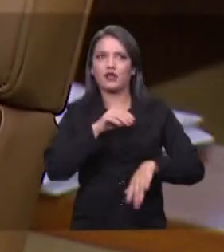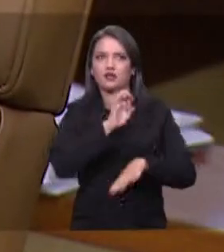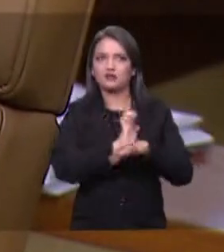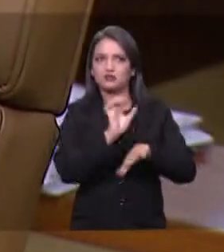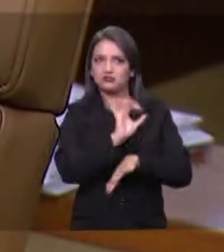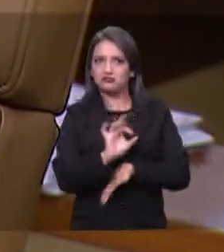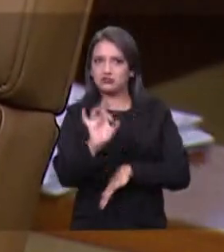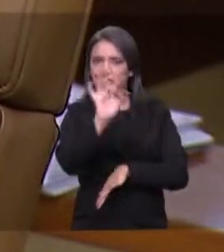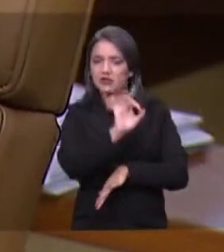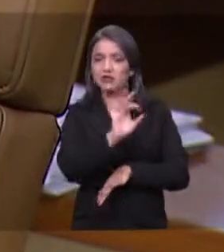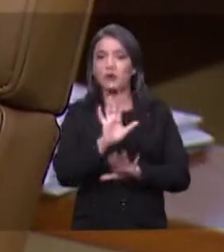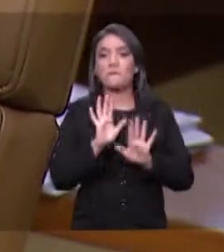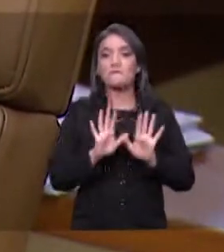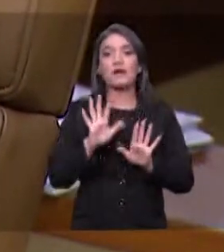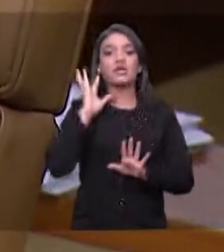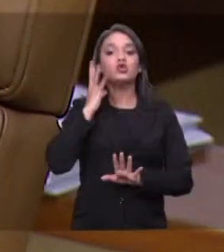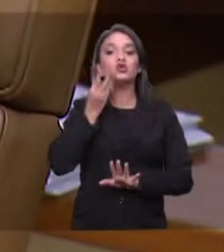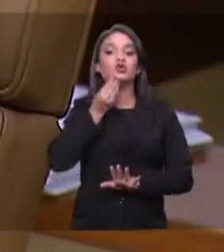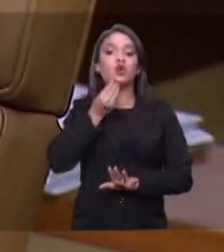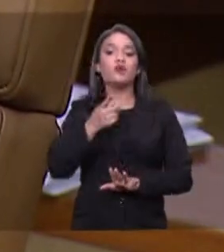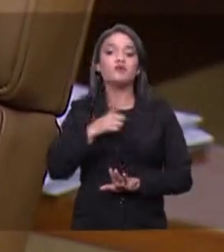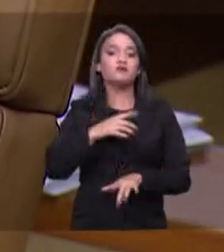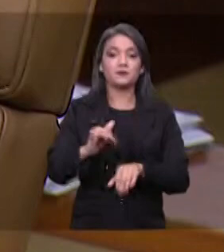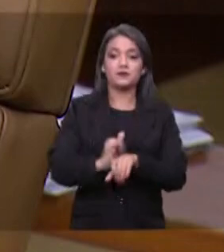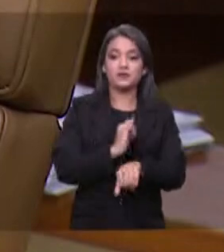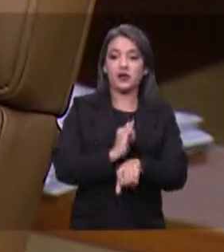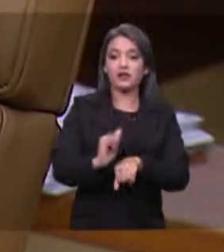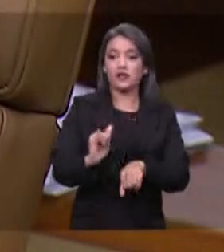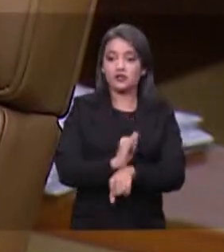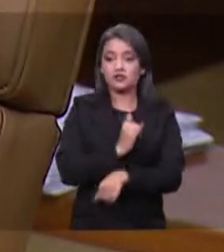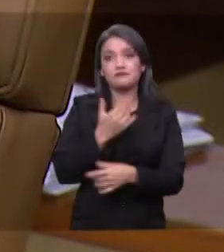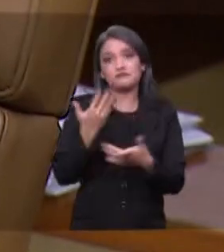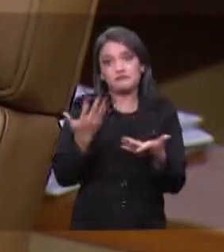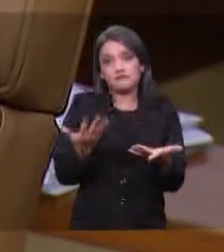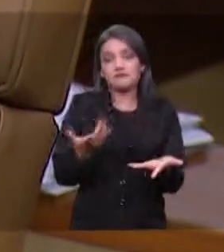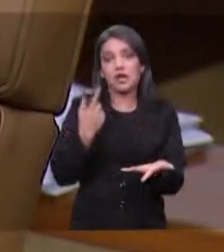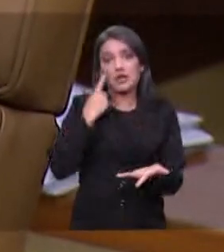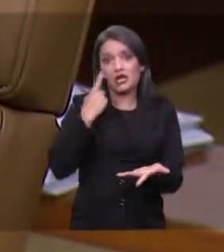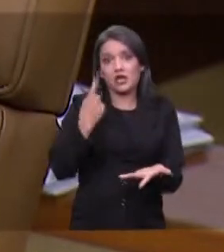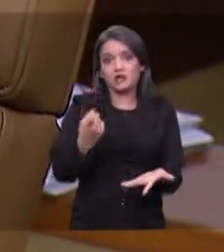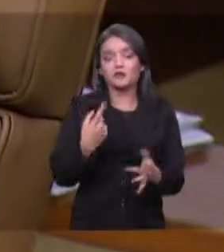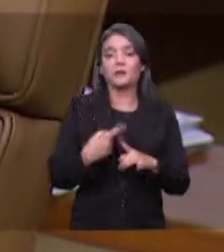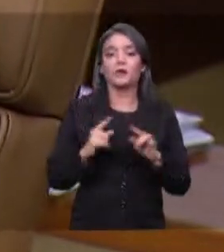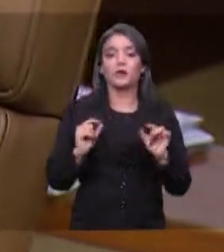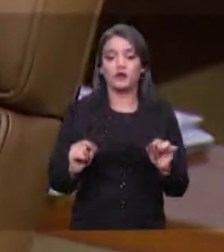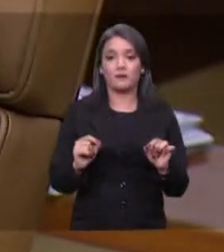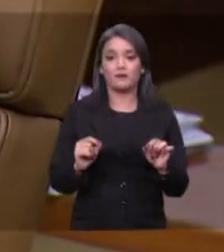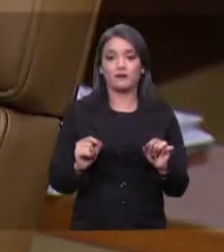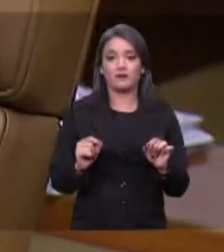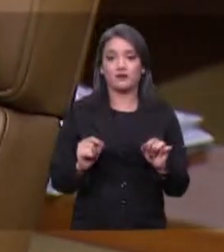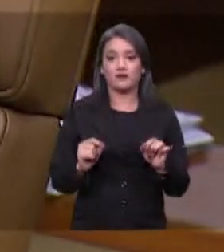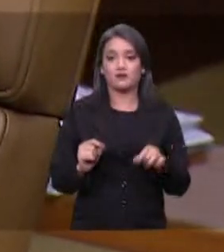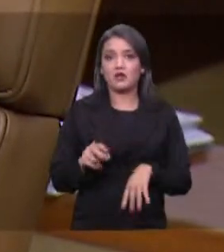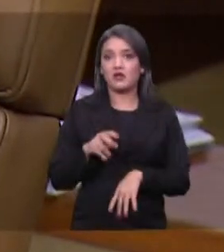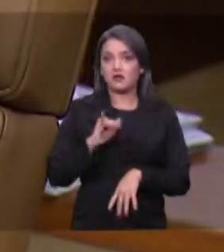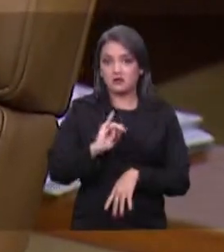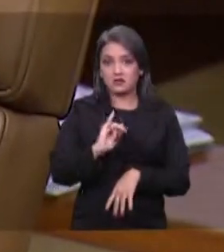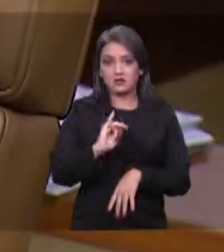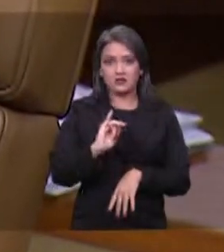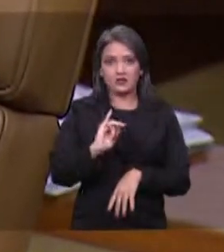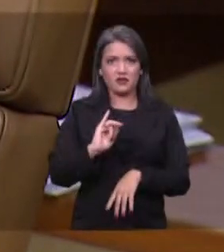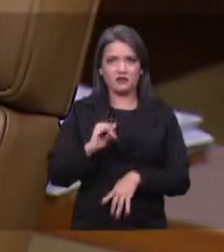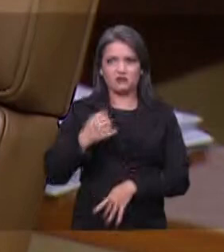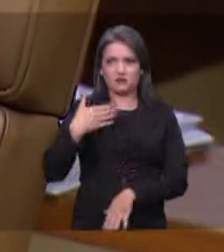uma fórmula que muito interessante, porque, tanto que, se vencido,